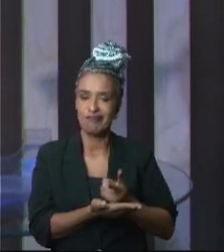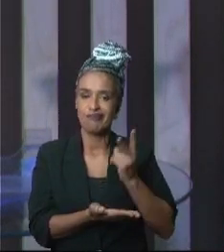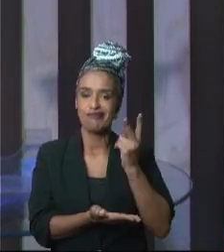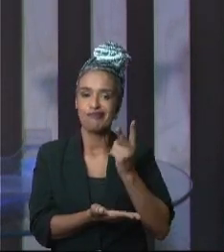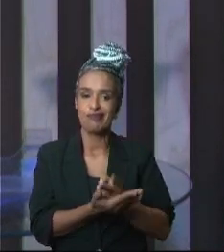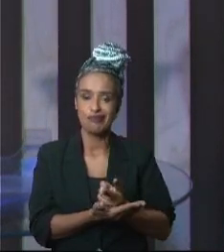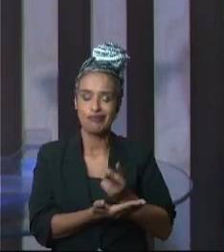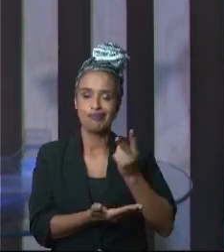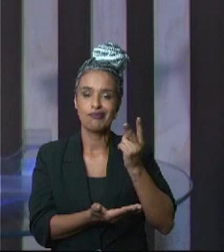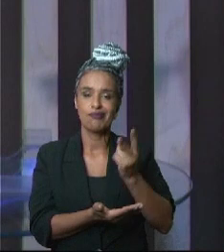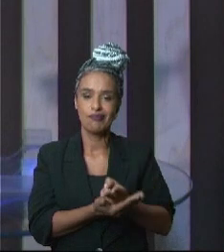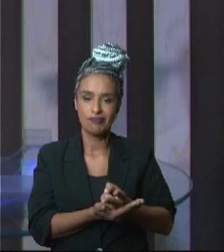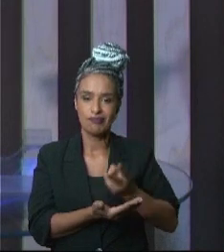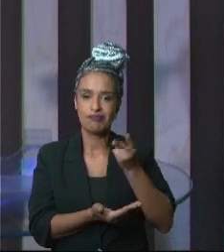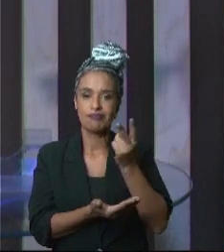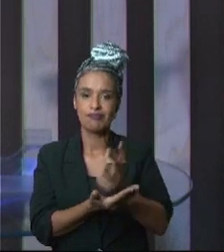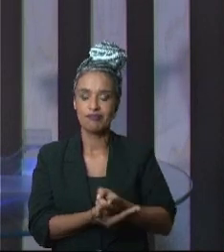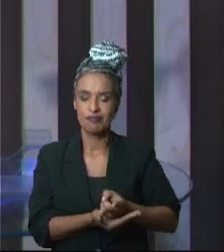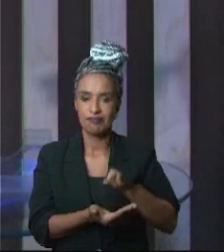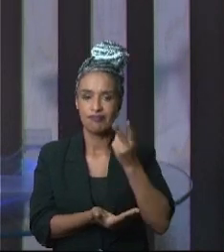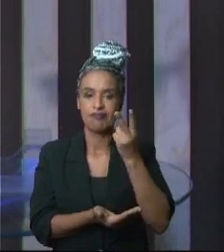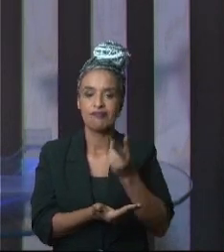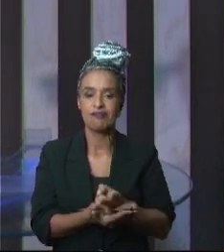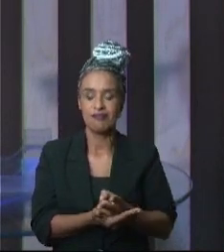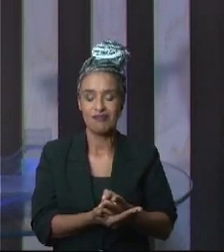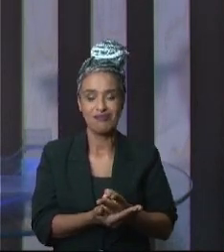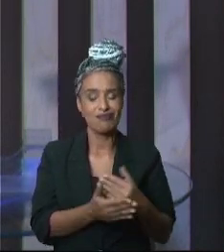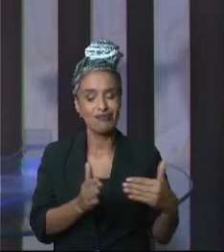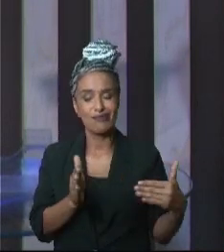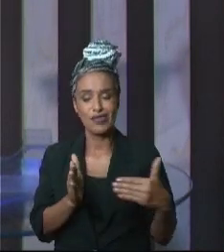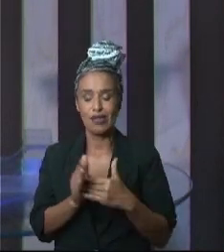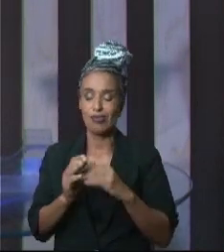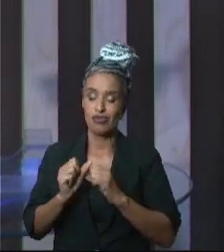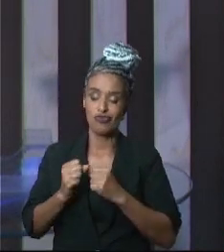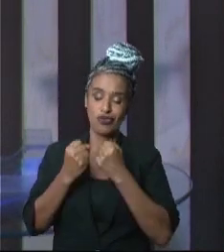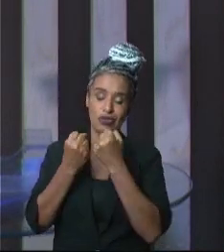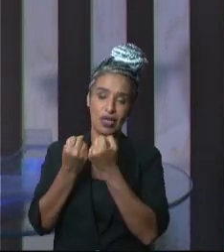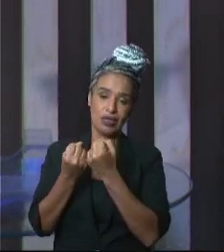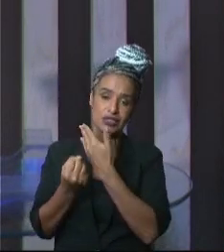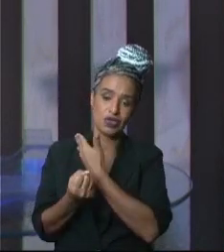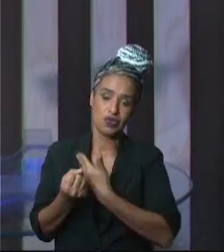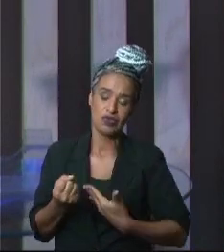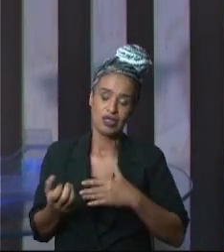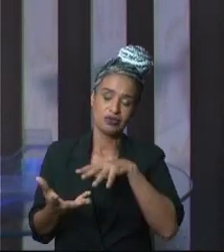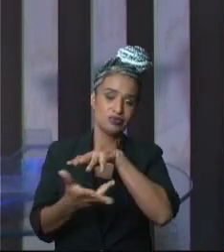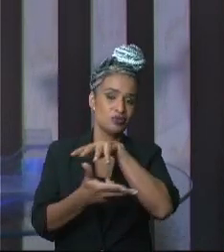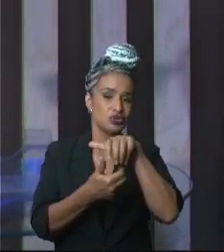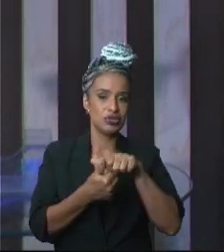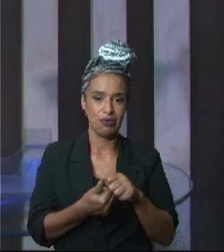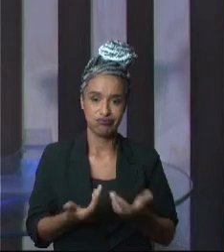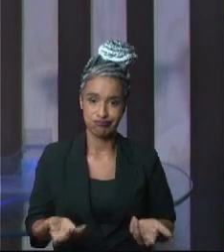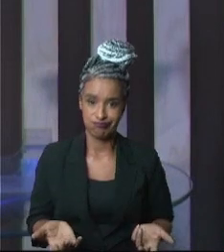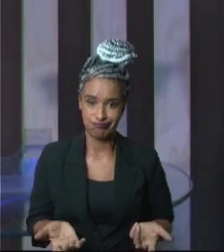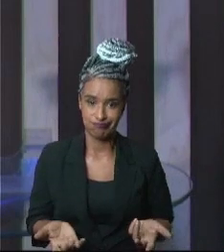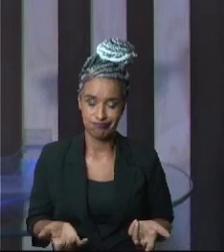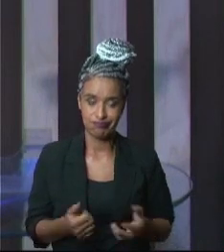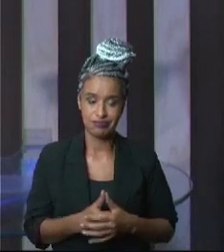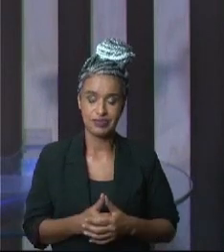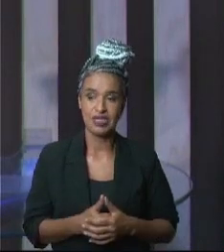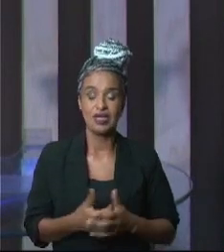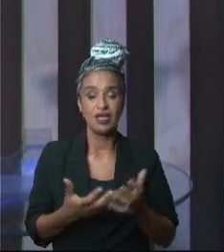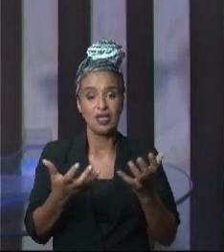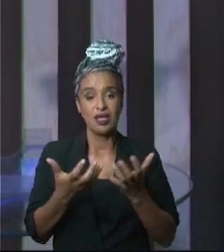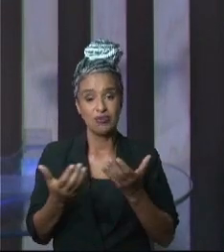práticas protelatórias que nos impedem de fortalecer o sistema de governança global que temos. Então, eu